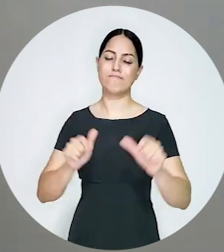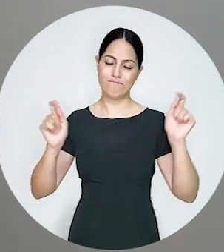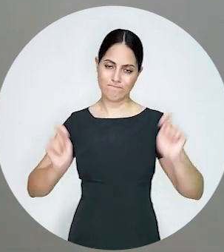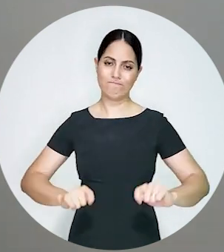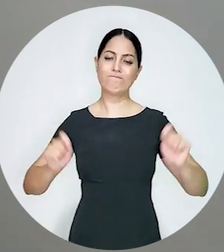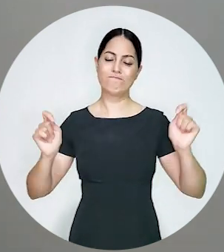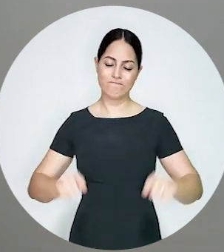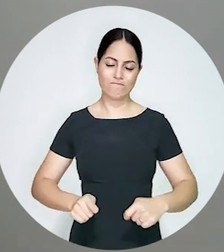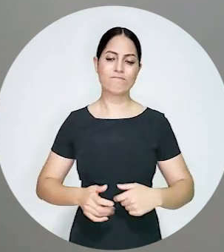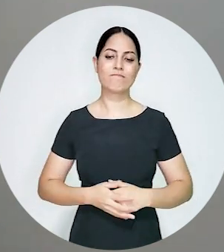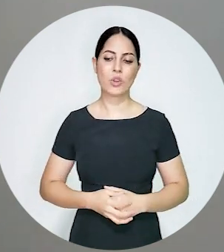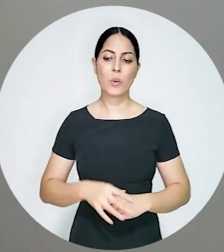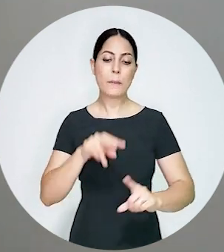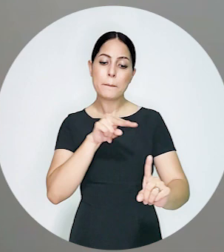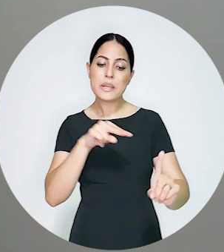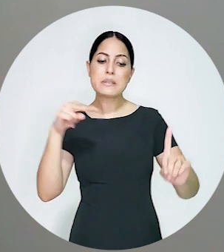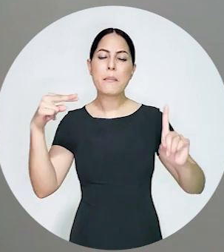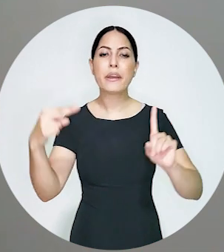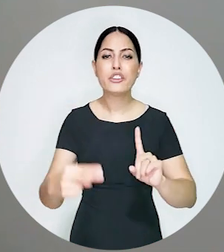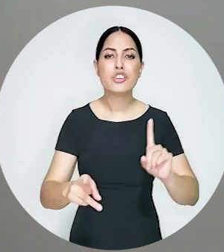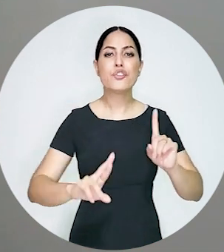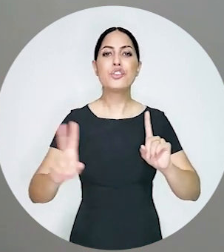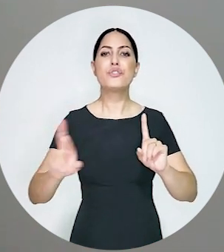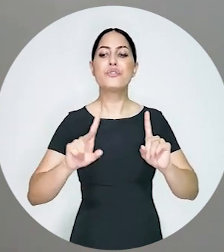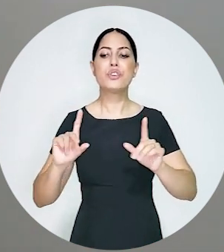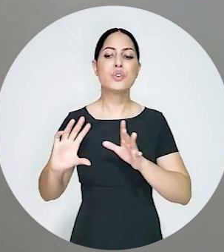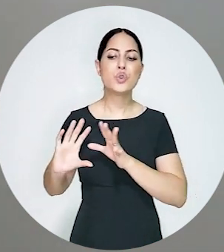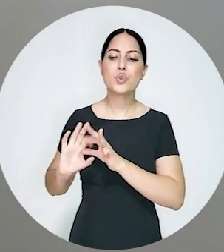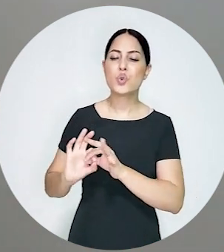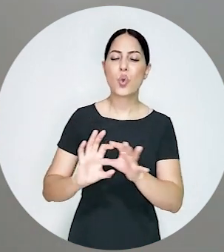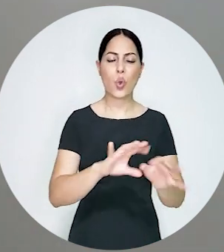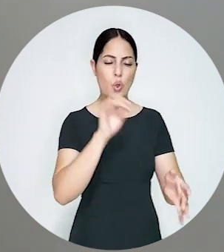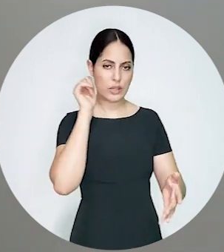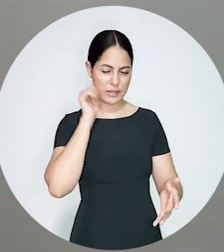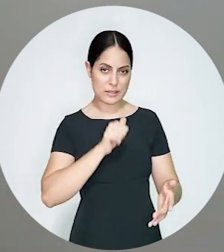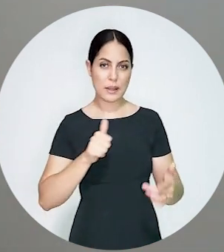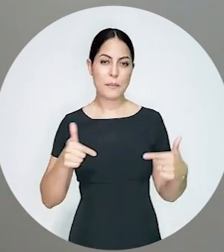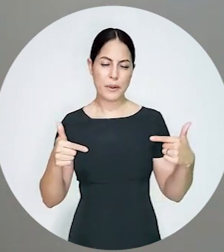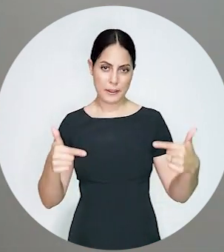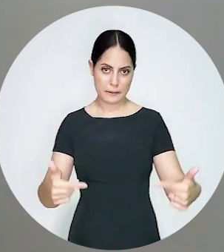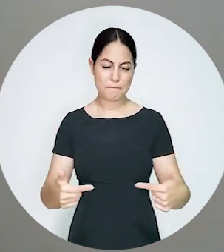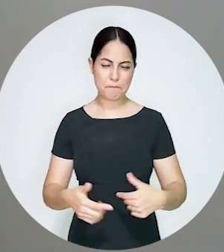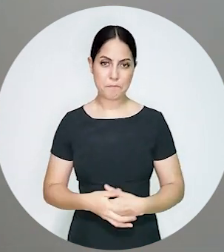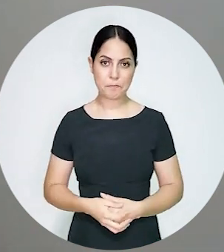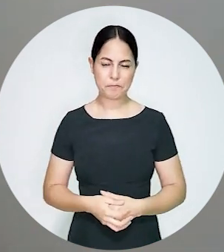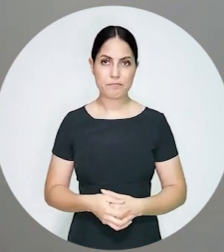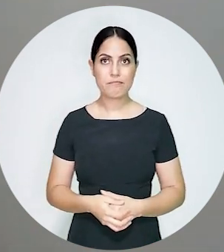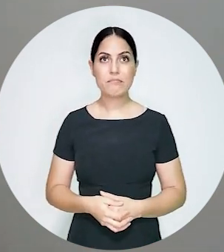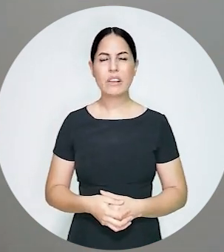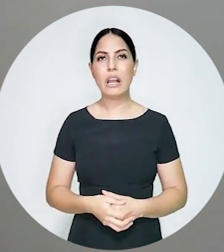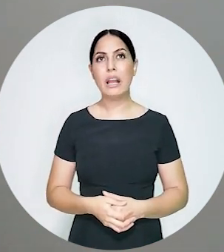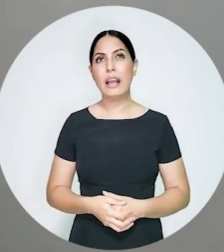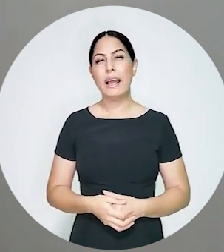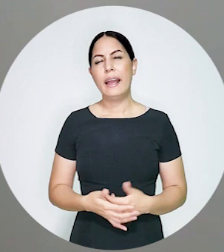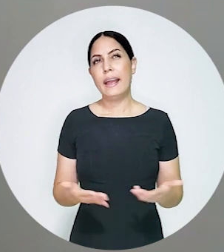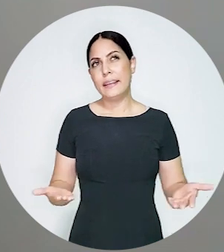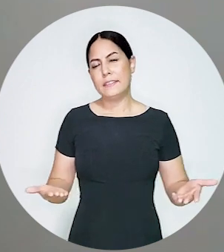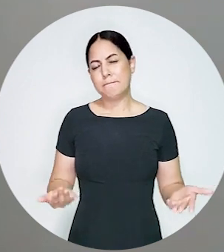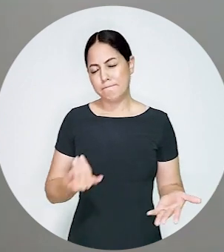temos para que haja uma mudança, haja um olhar diferente da sociedade em relação à questão da mulher.